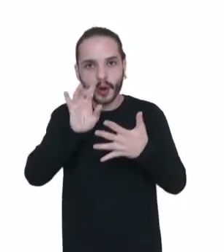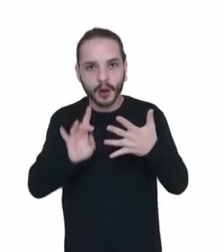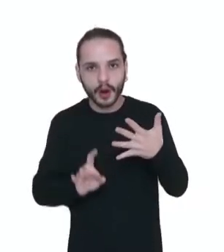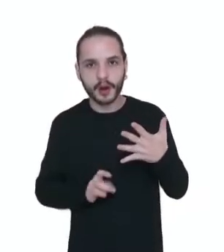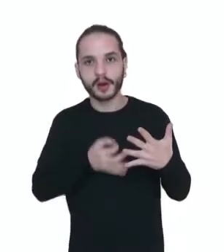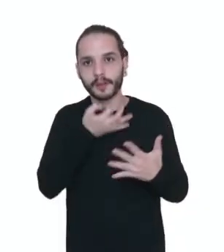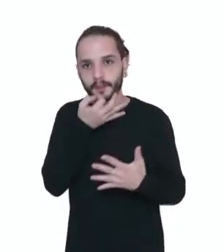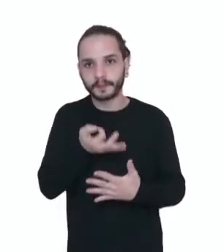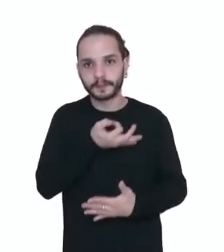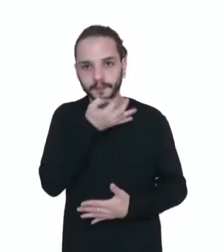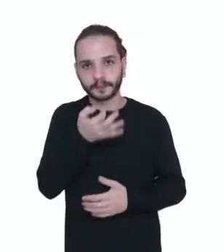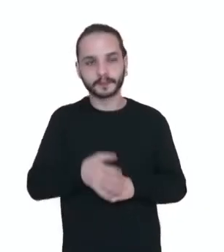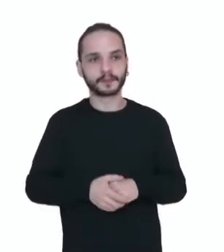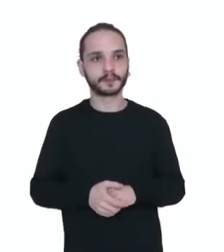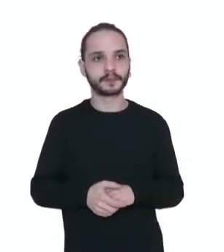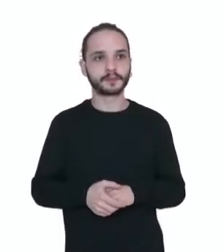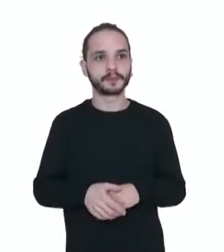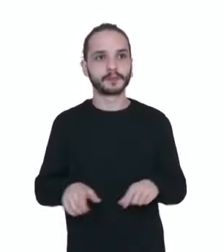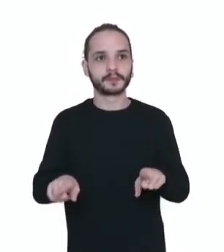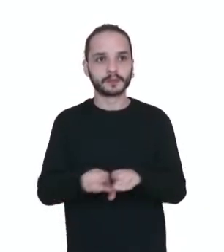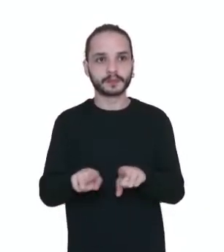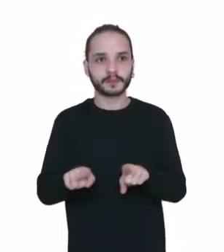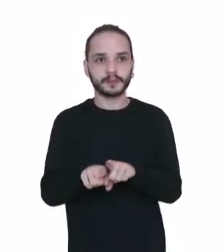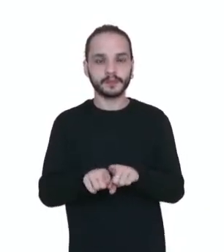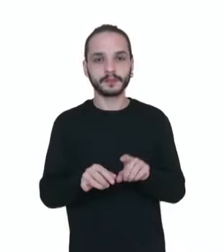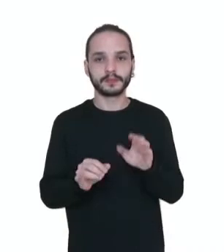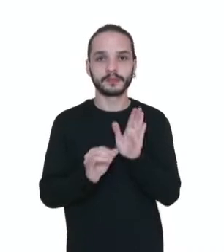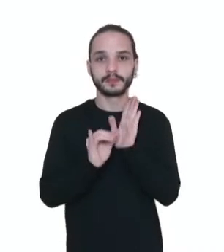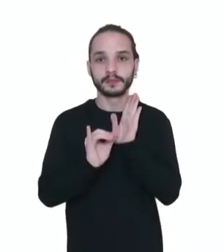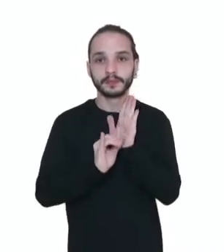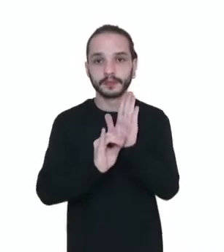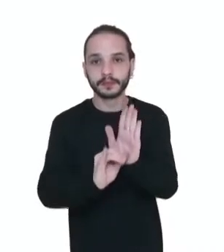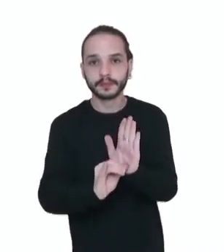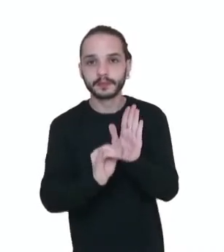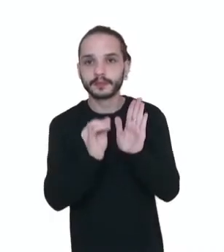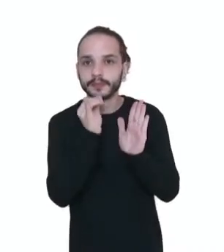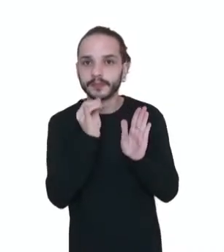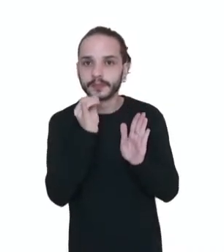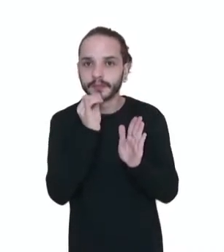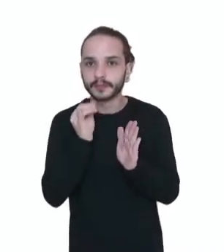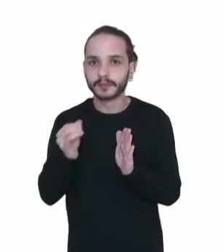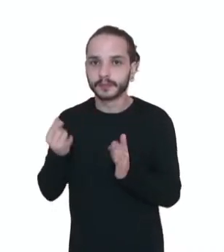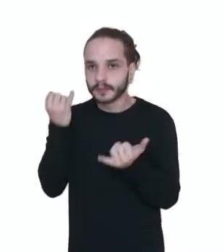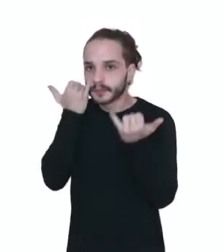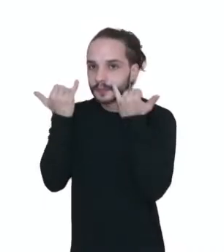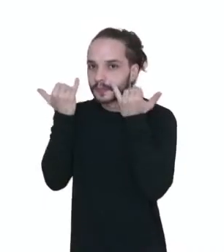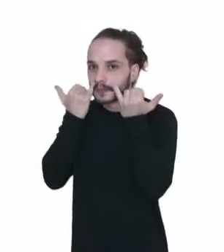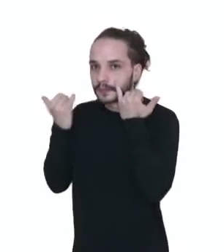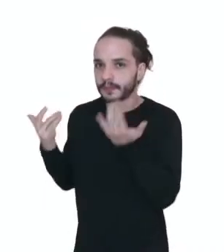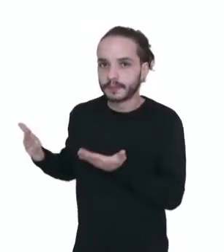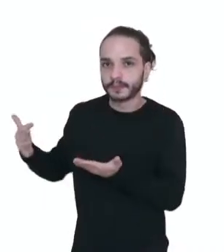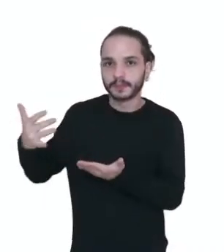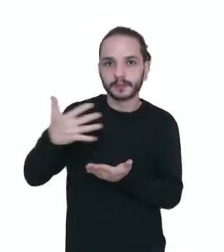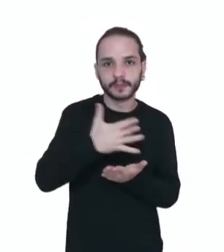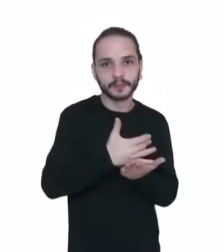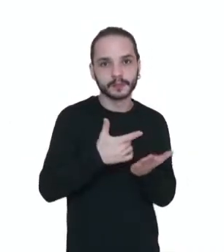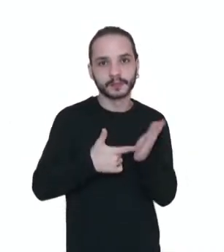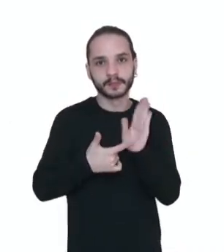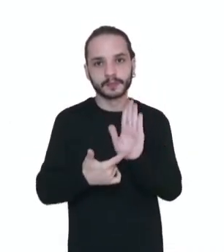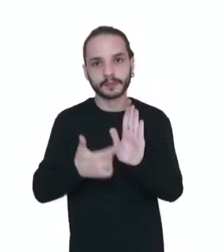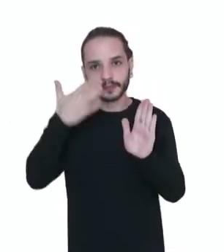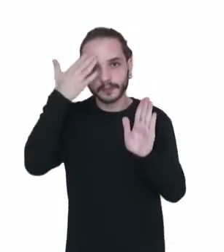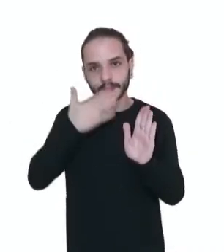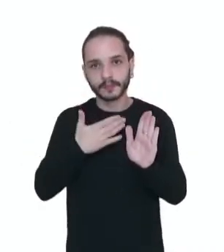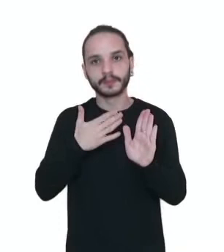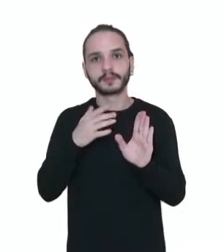aquele outro. Também é interessante que haja exemplos e dados que validem os argumentos. Fundamentar esses argumentos